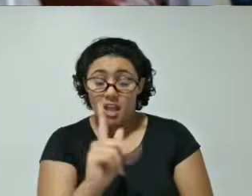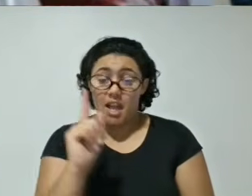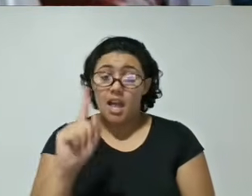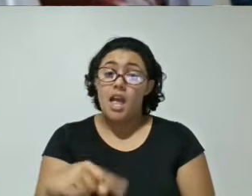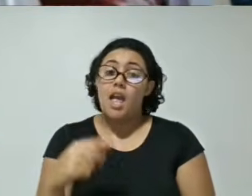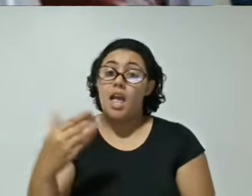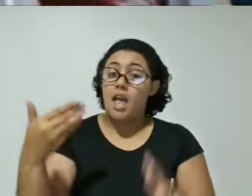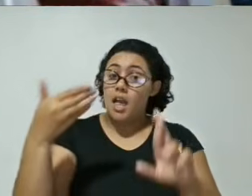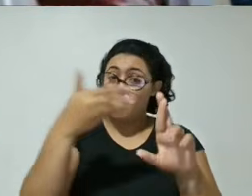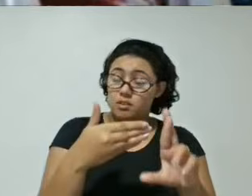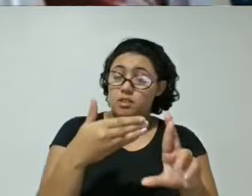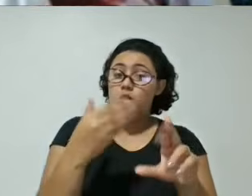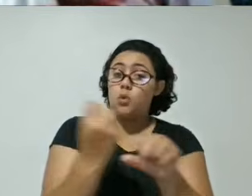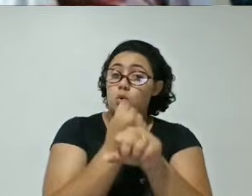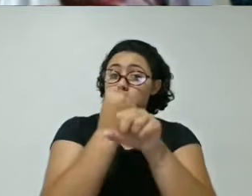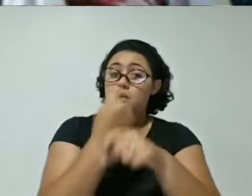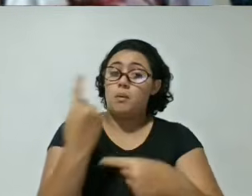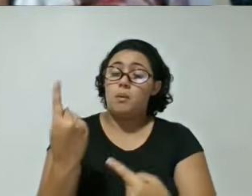sim, dentro